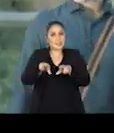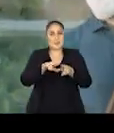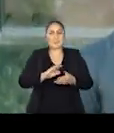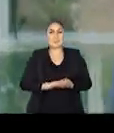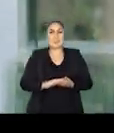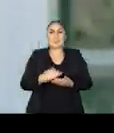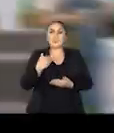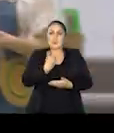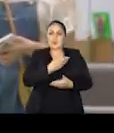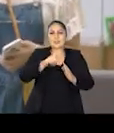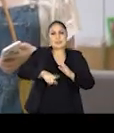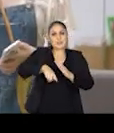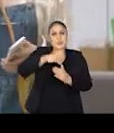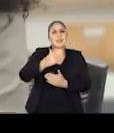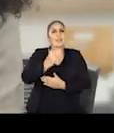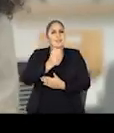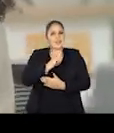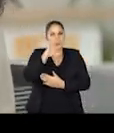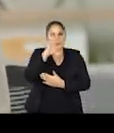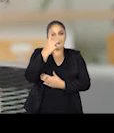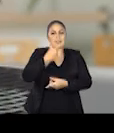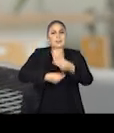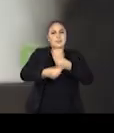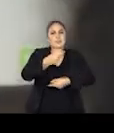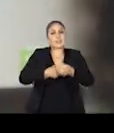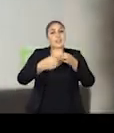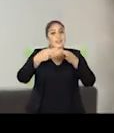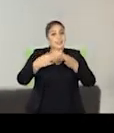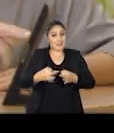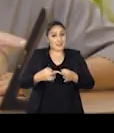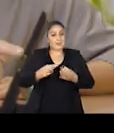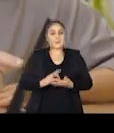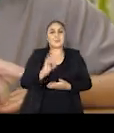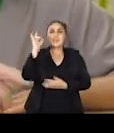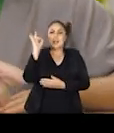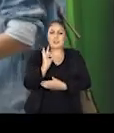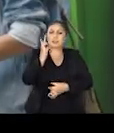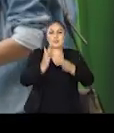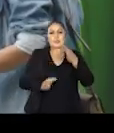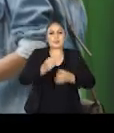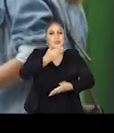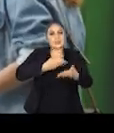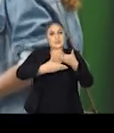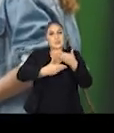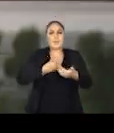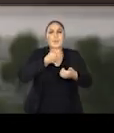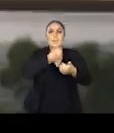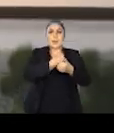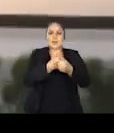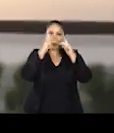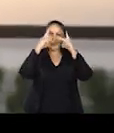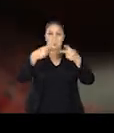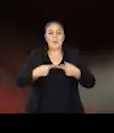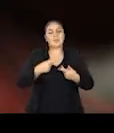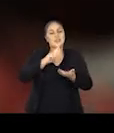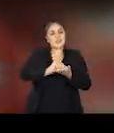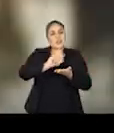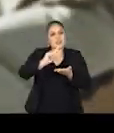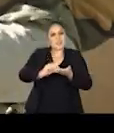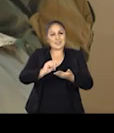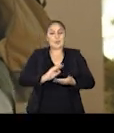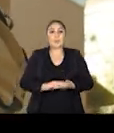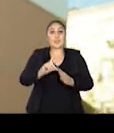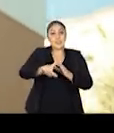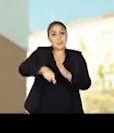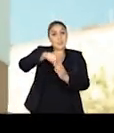somos alternativa que oferece soluções financeiras ideais taxa justas e atendimento próximo humano e digital